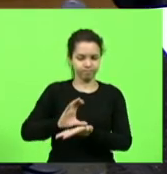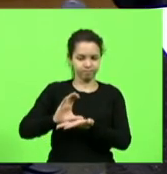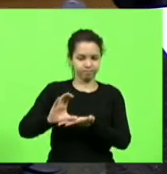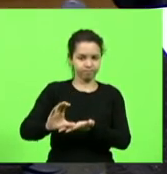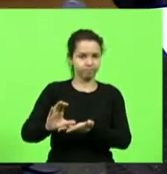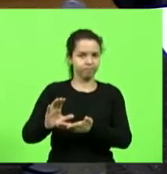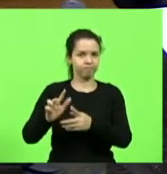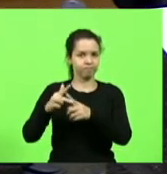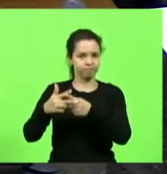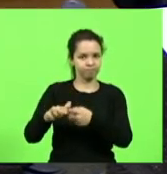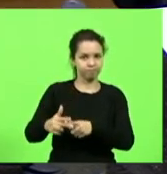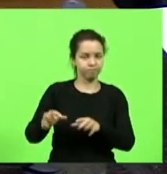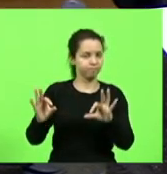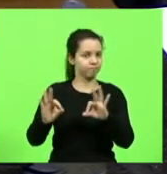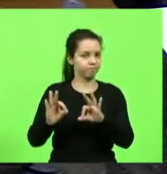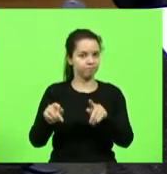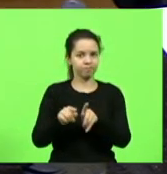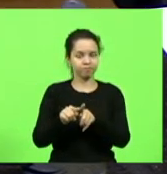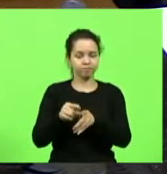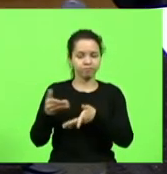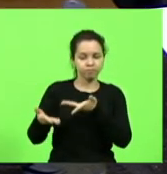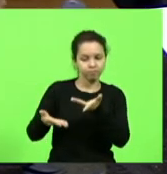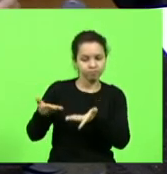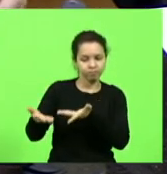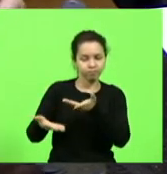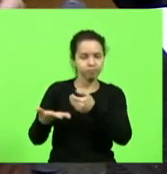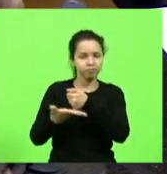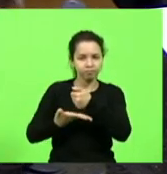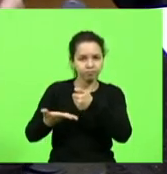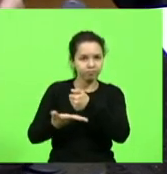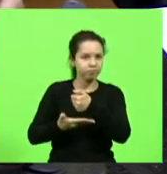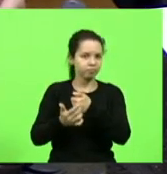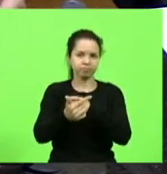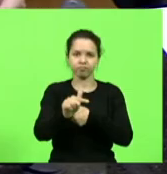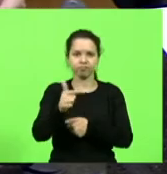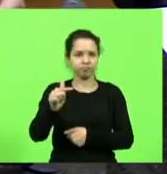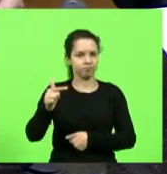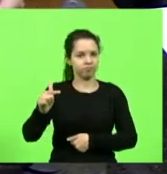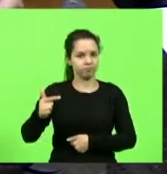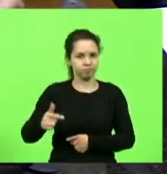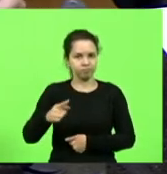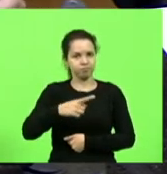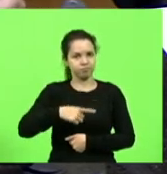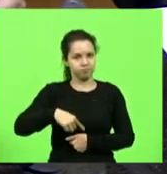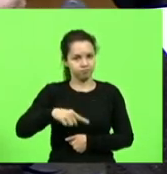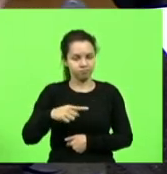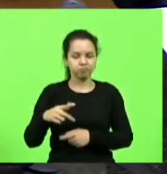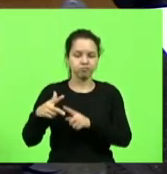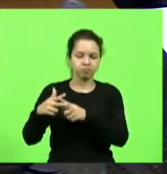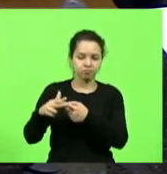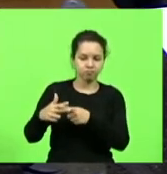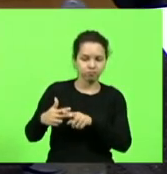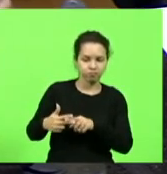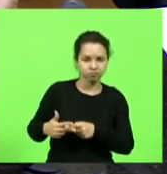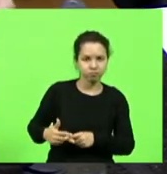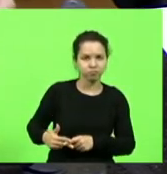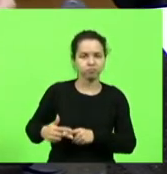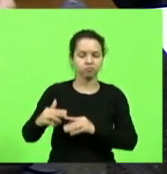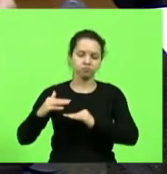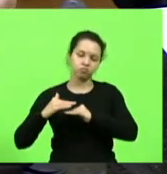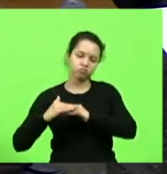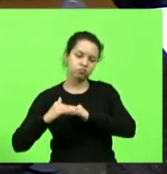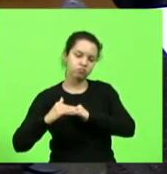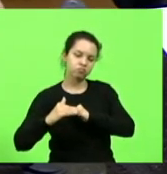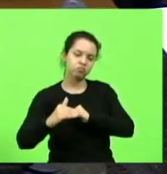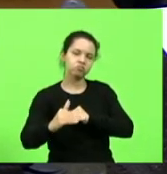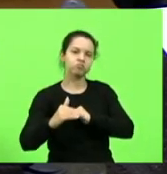um tratamento básico para fazer com que tenhamos uma manutenção, passando ali uma patrola